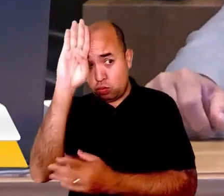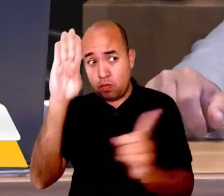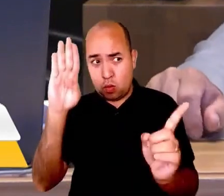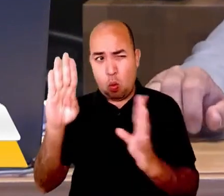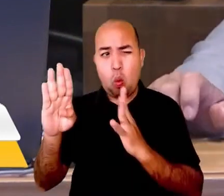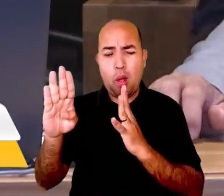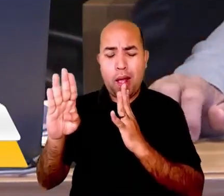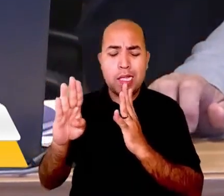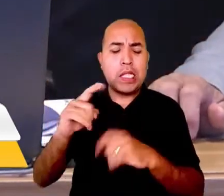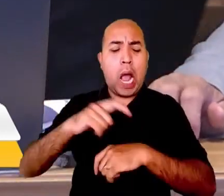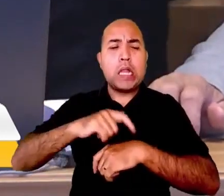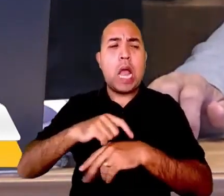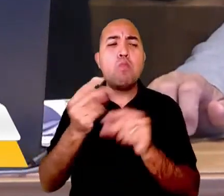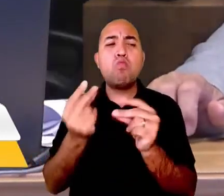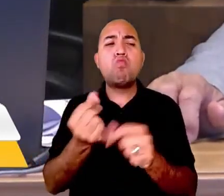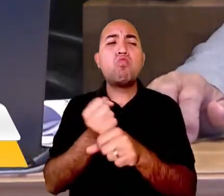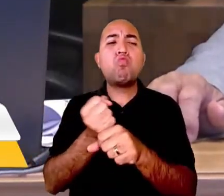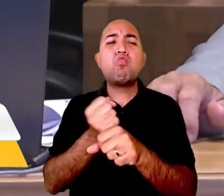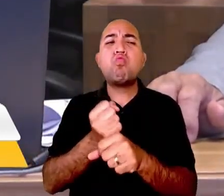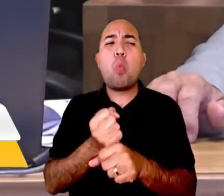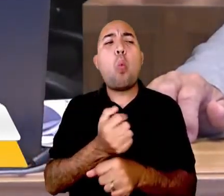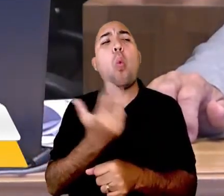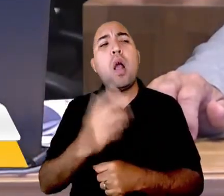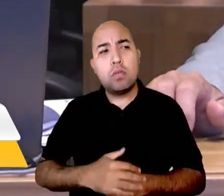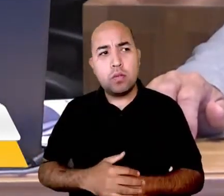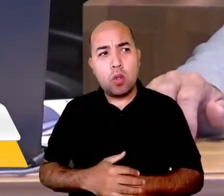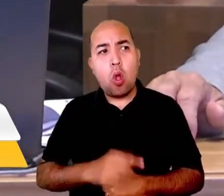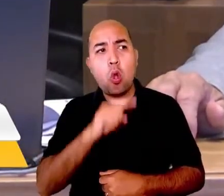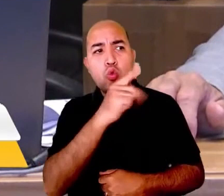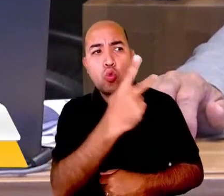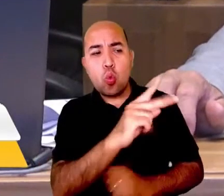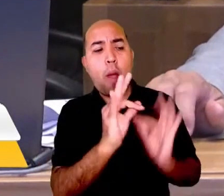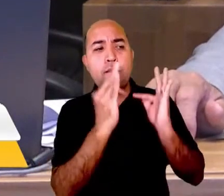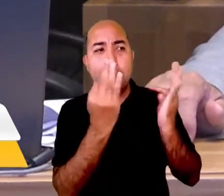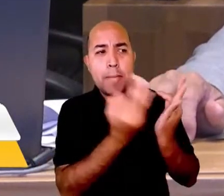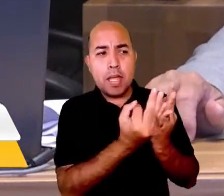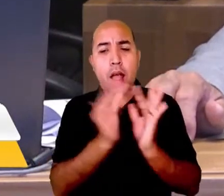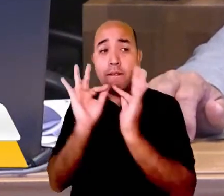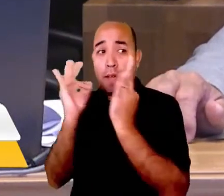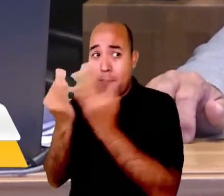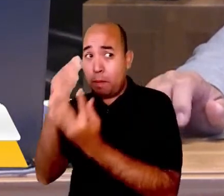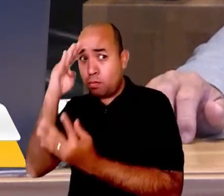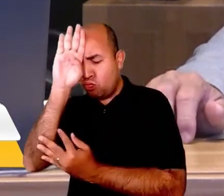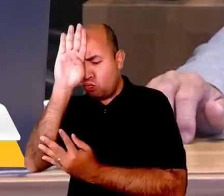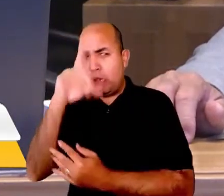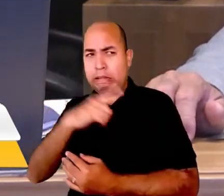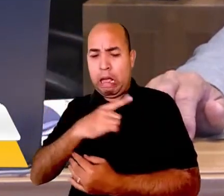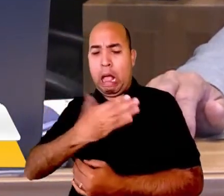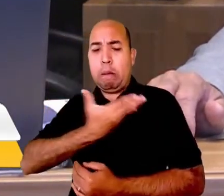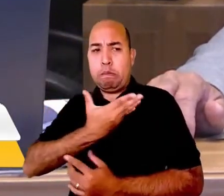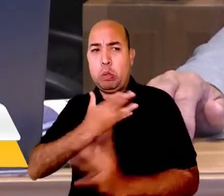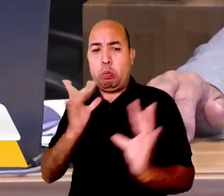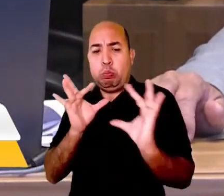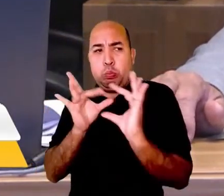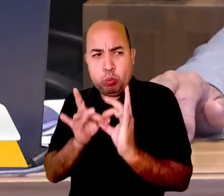de amizade entre sua família e a família Bolsonaro? Se assim, o senhor poderia nos dizer desde quando existe